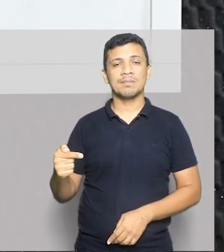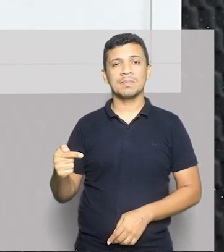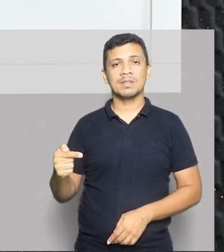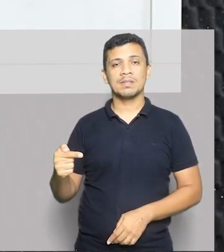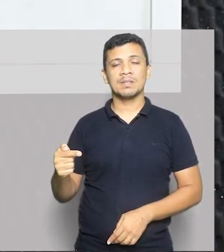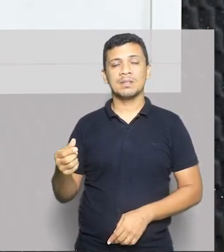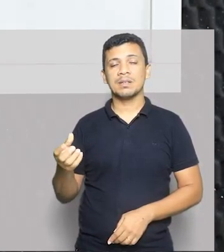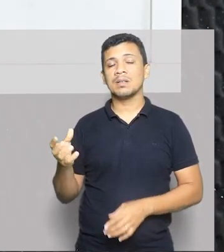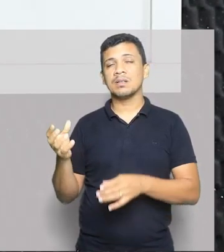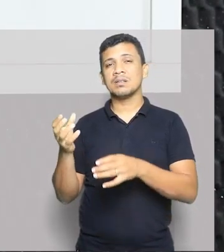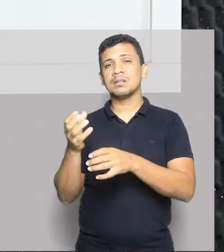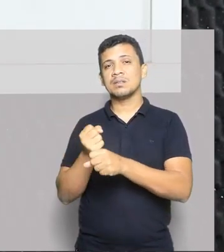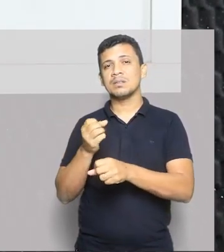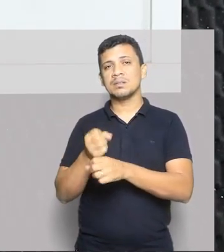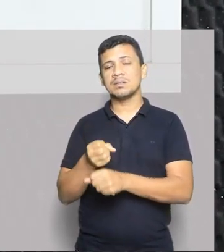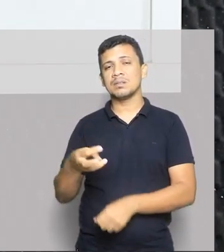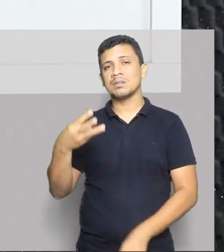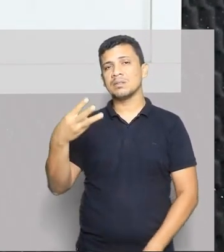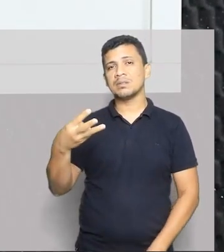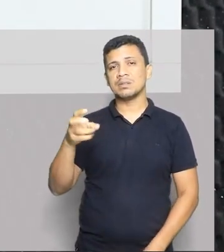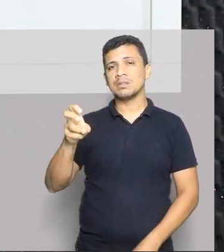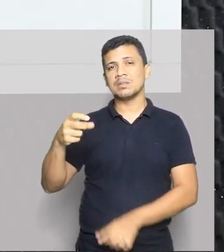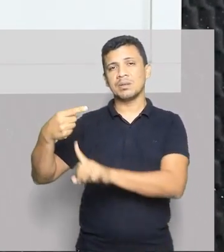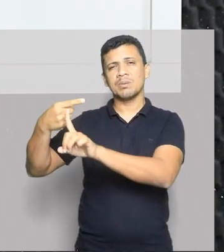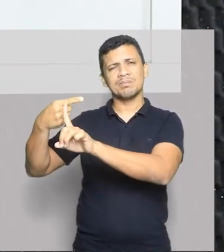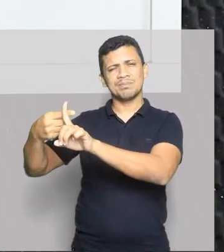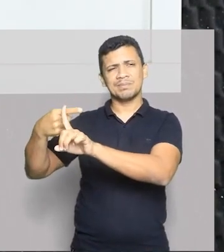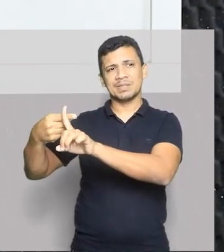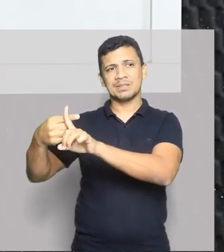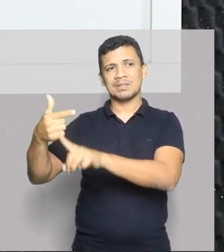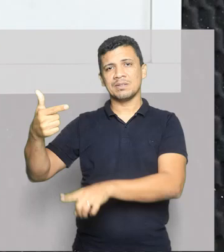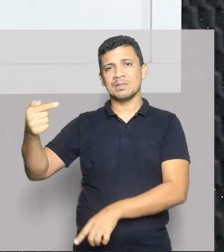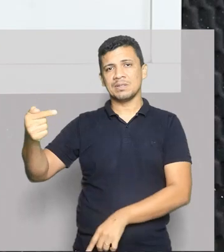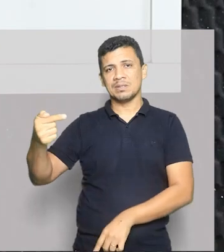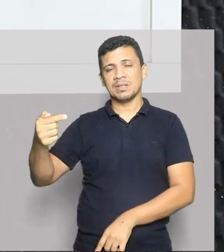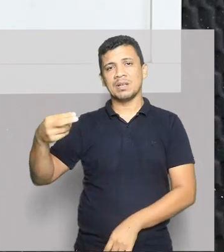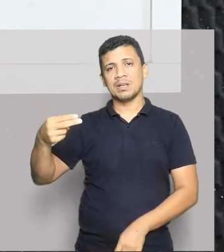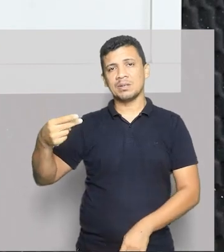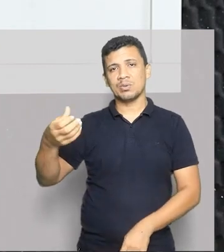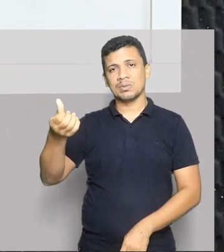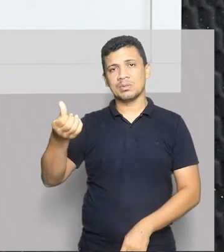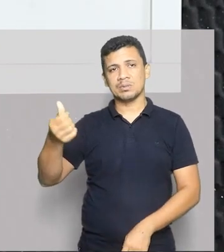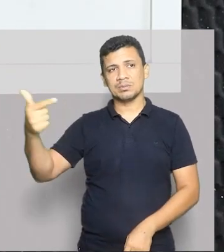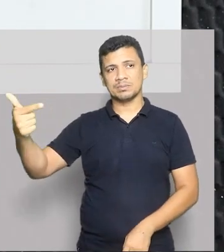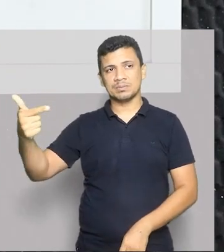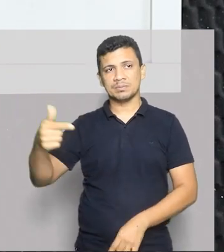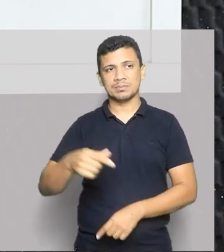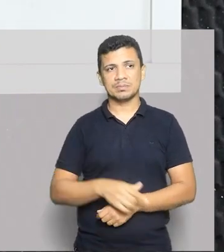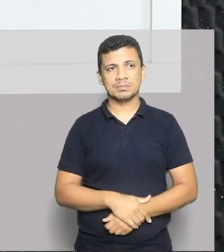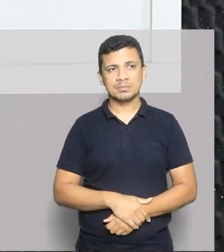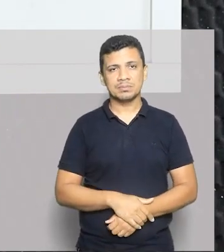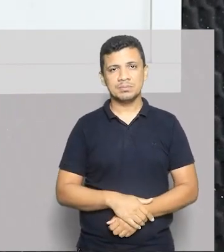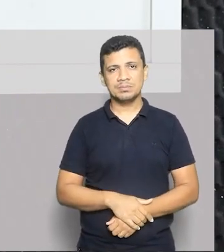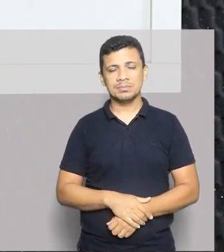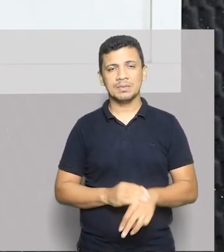você somar 35 com 27, você vai ter 62. Média